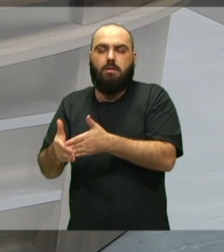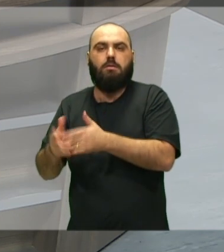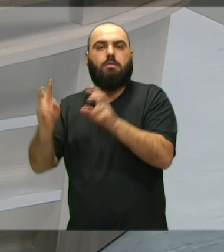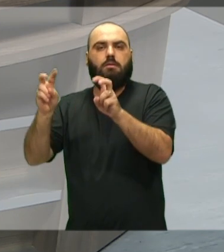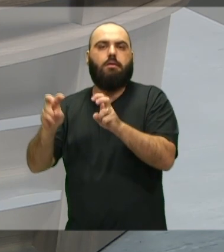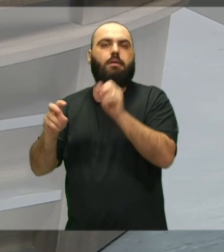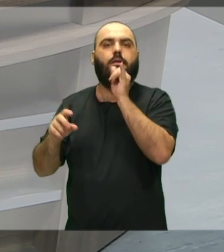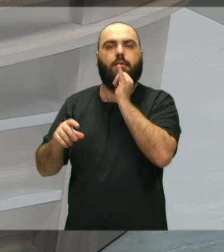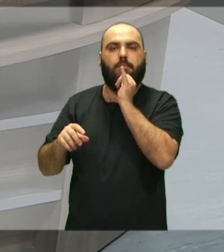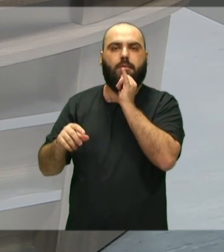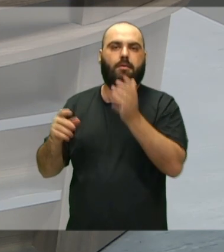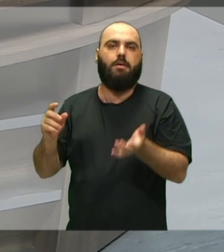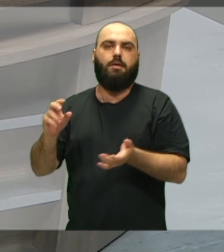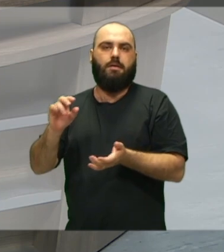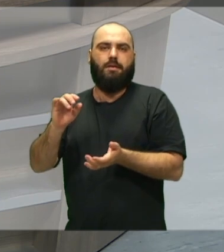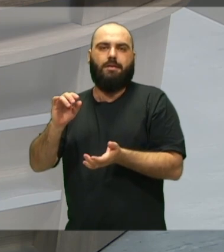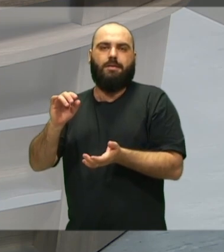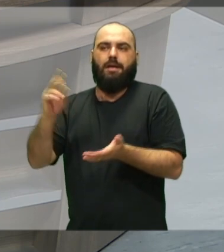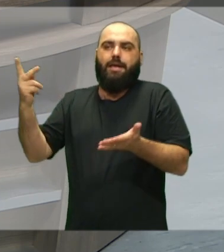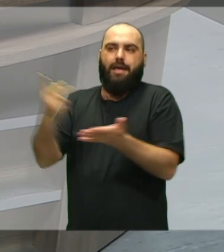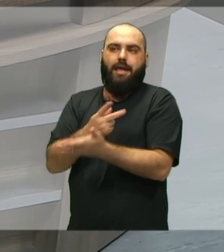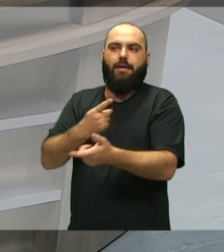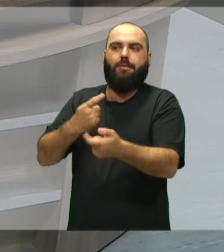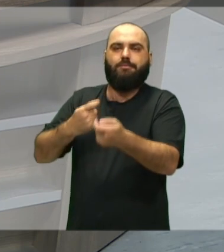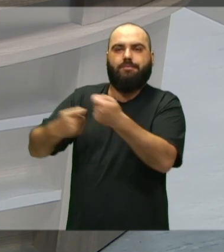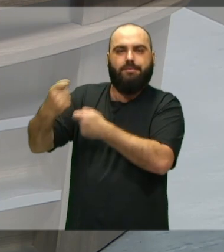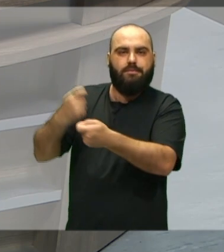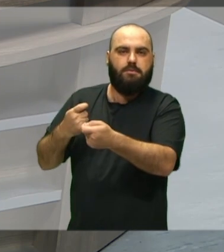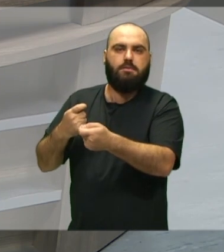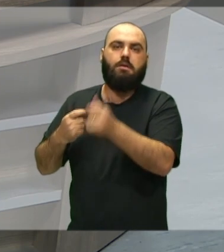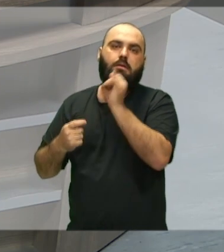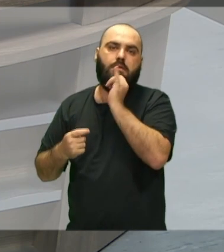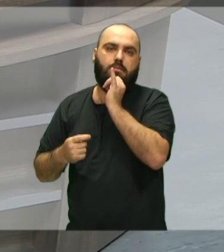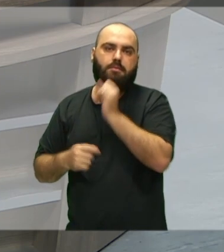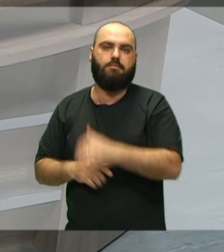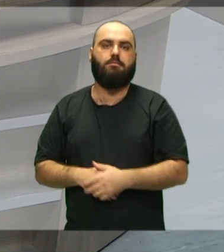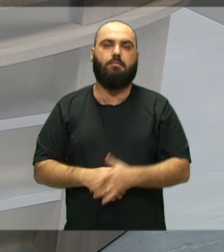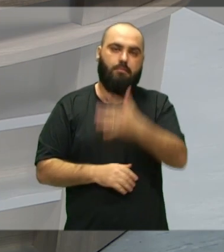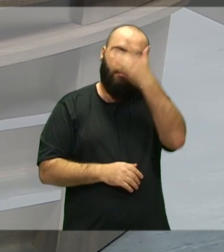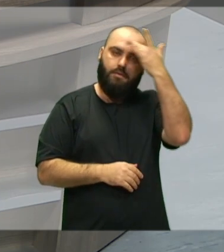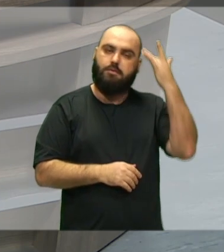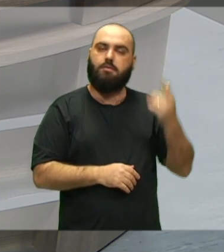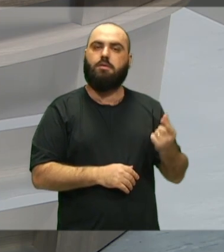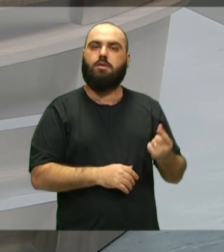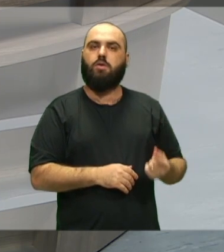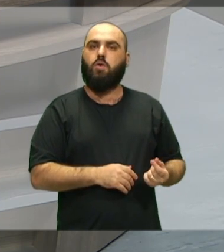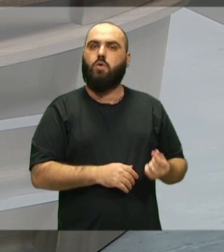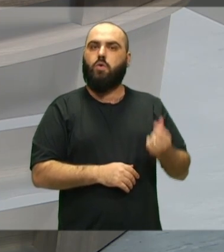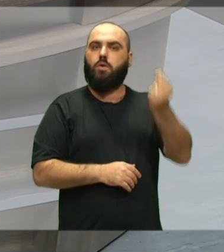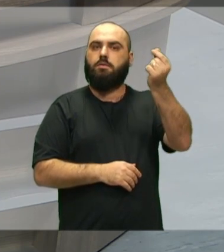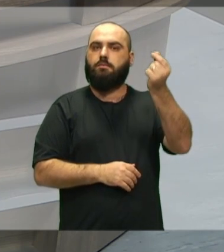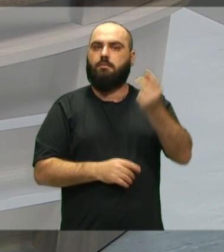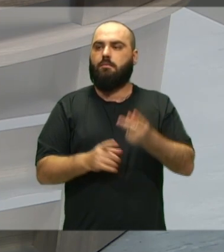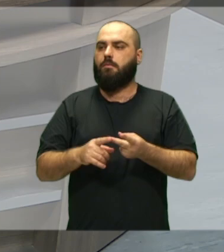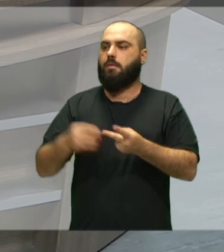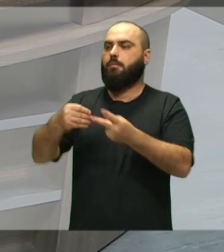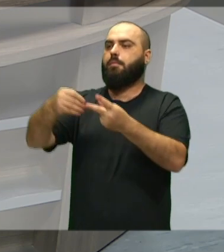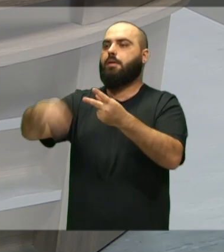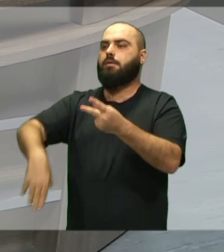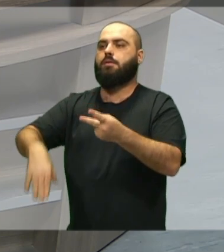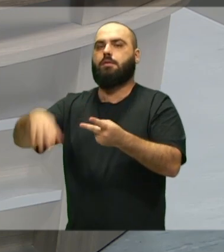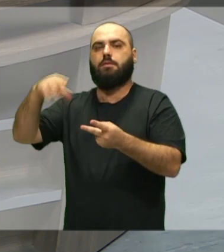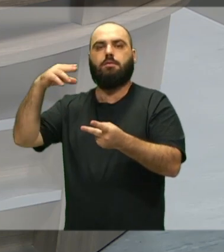improbidade administrativa. Tem penalidades como enriquecimento ilícito, tem penalidades de prejuízo ao erário, mas